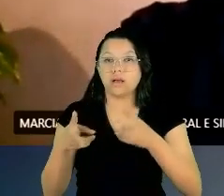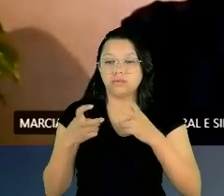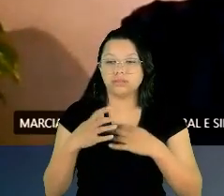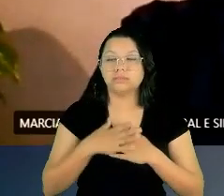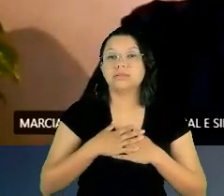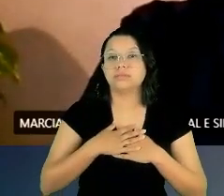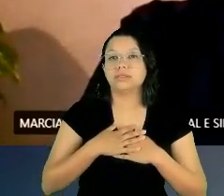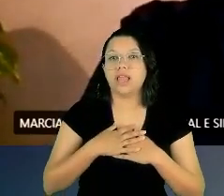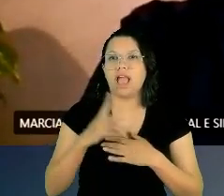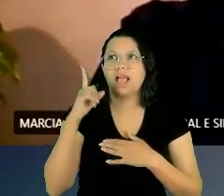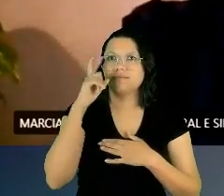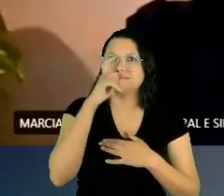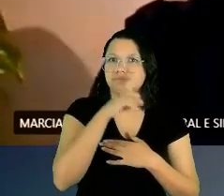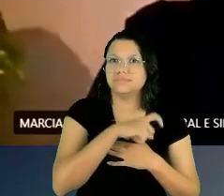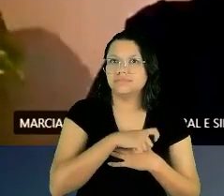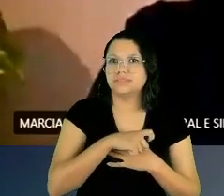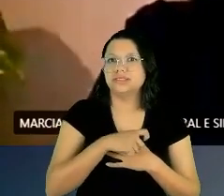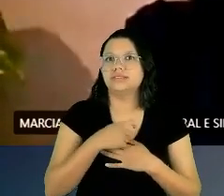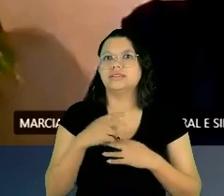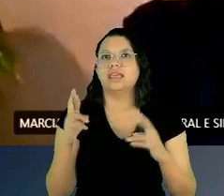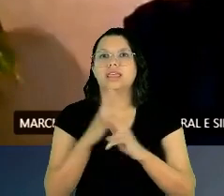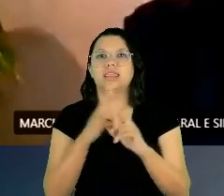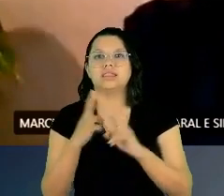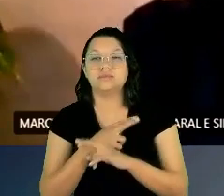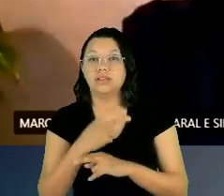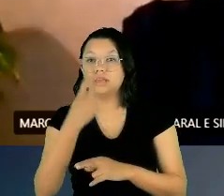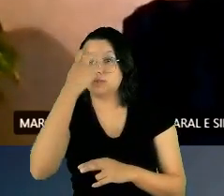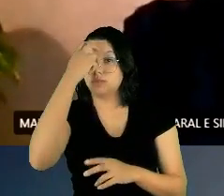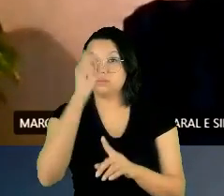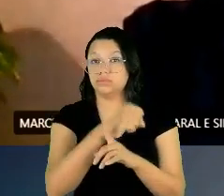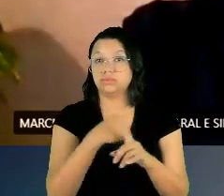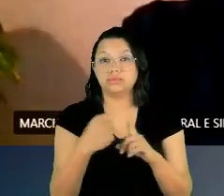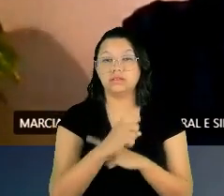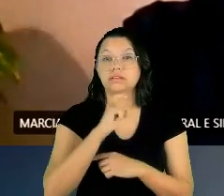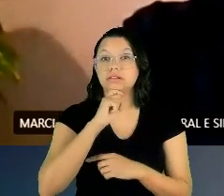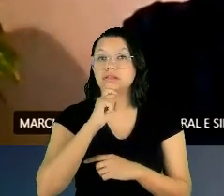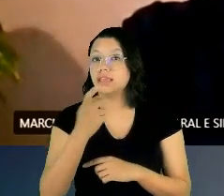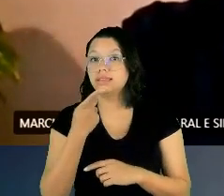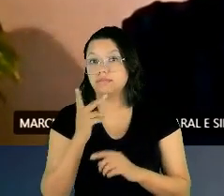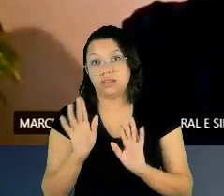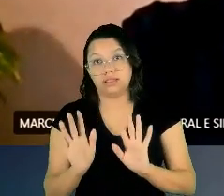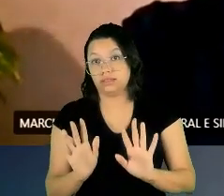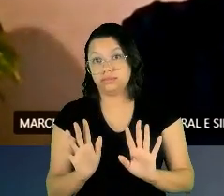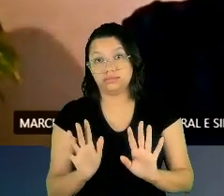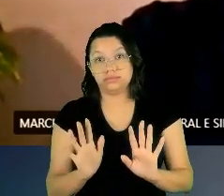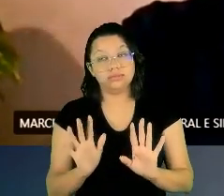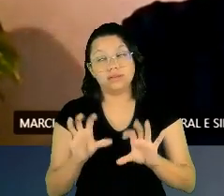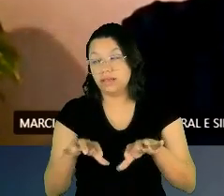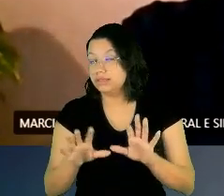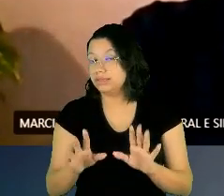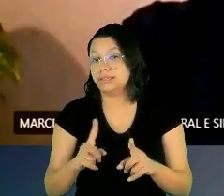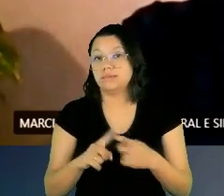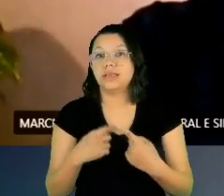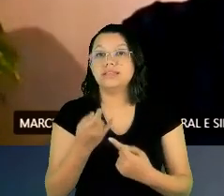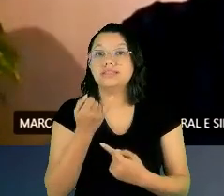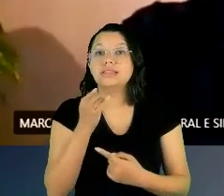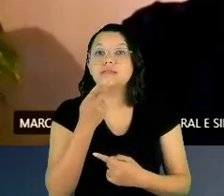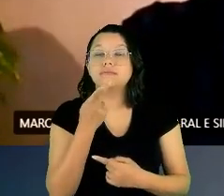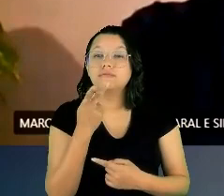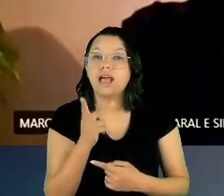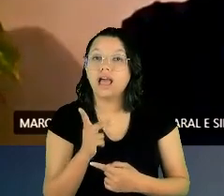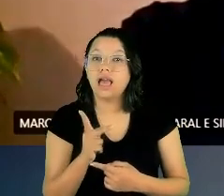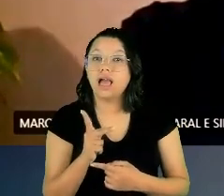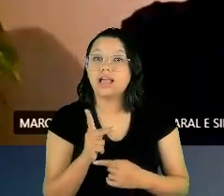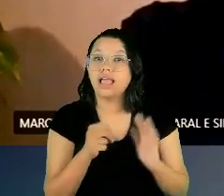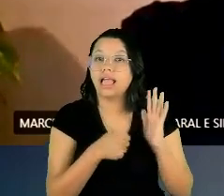me percebo, ele é complexo, óbvio, envolve fatores culturais, sociais, ninguém está descartando isso, pelo amor de Deus, não é isso.